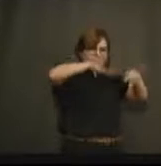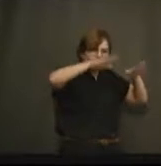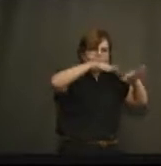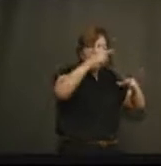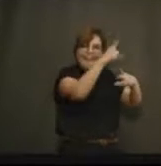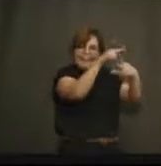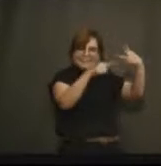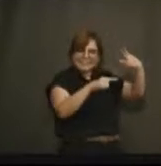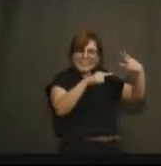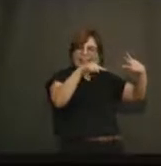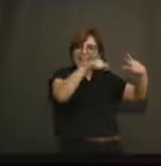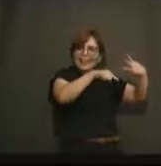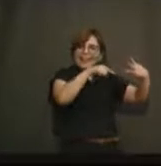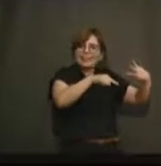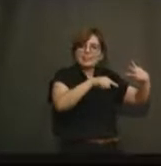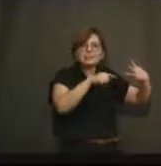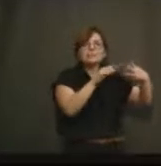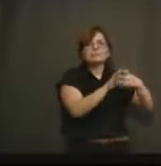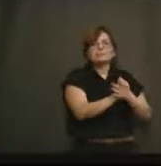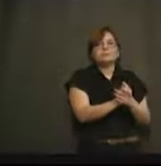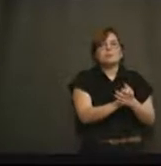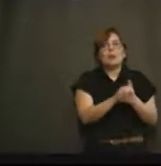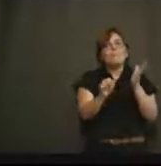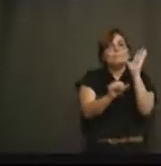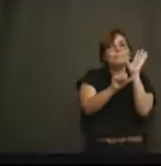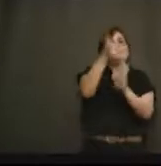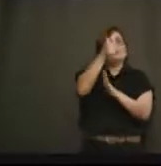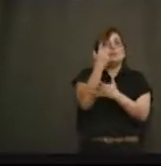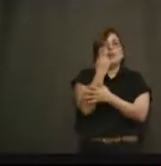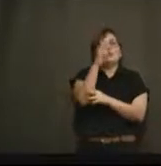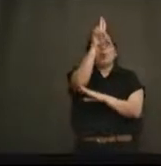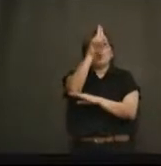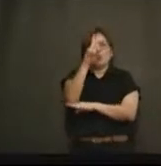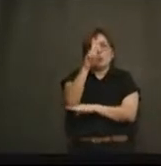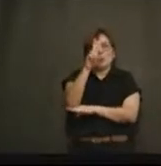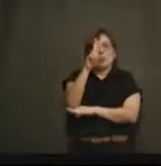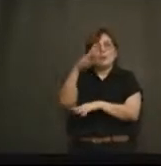que foram praticamente contemporâneas, das 3 primeiras doutoras em matemática no